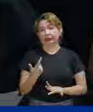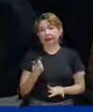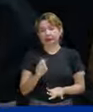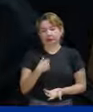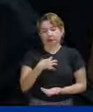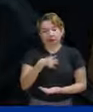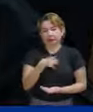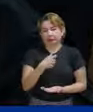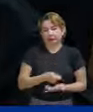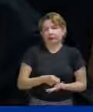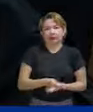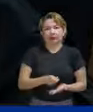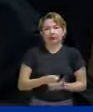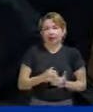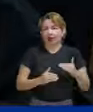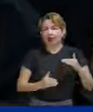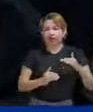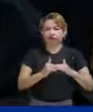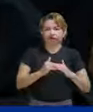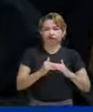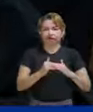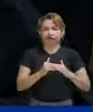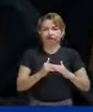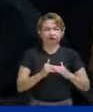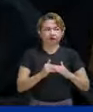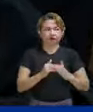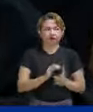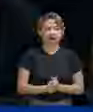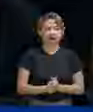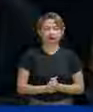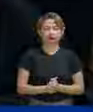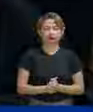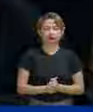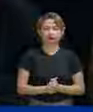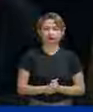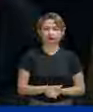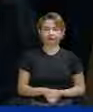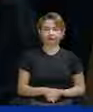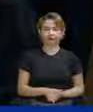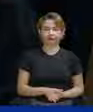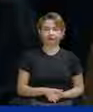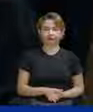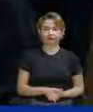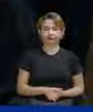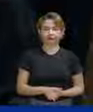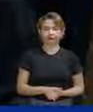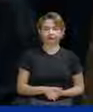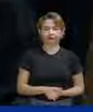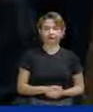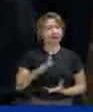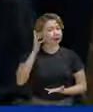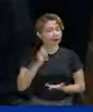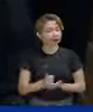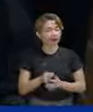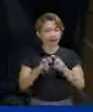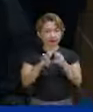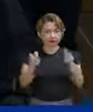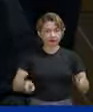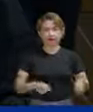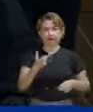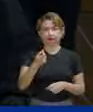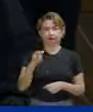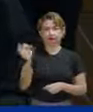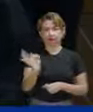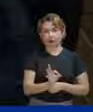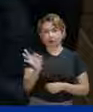para trás. Usa ela maquiagem, sobrancelha bem desenhada, nariz afinado, batom cor de vinho, traz taga preto. Então, eu decidi por